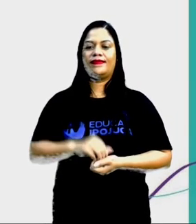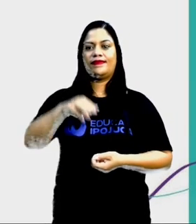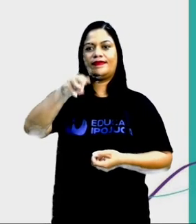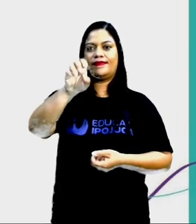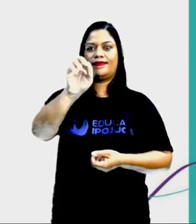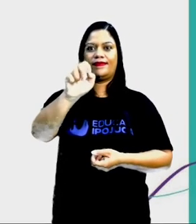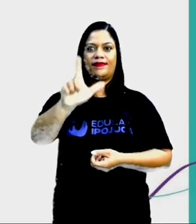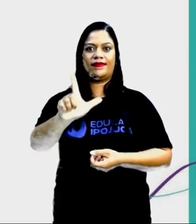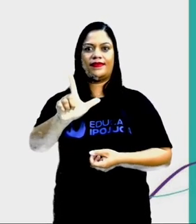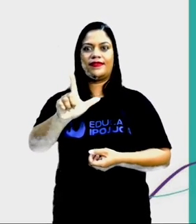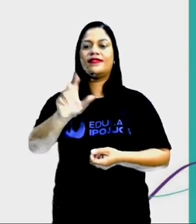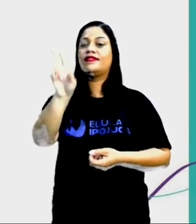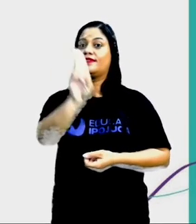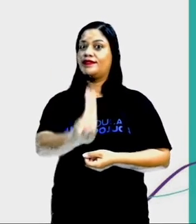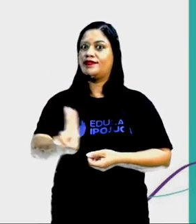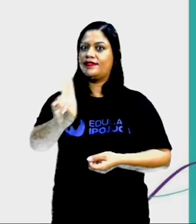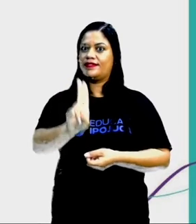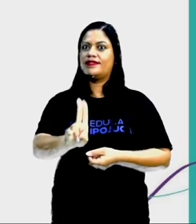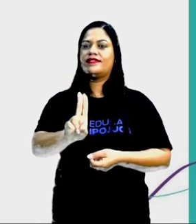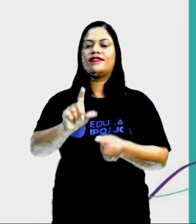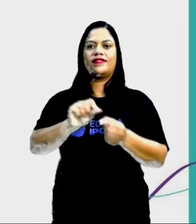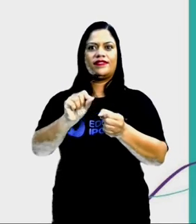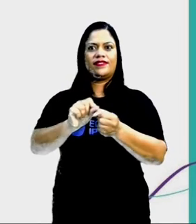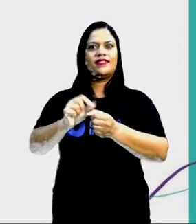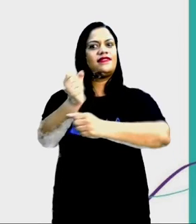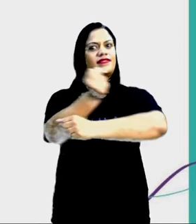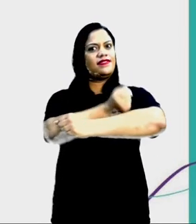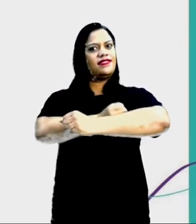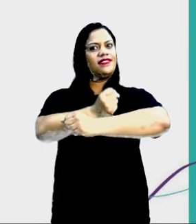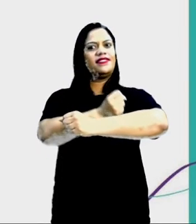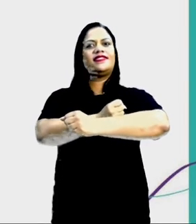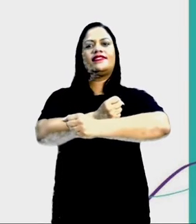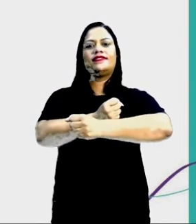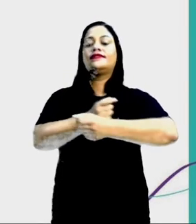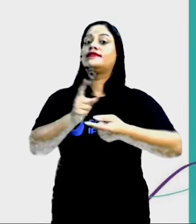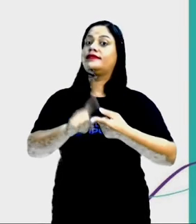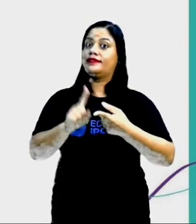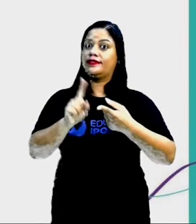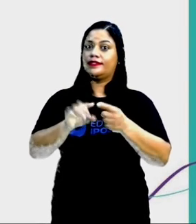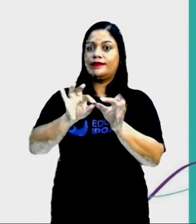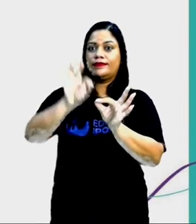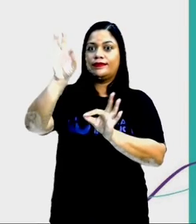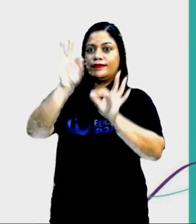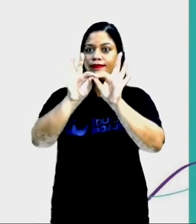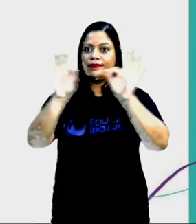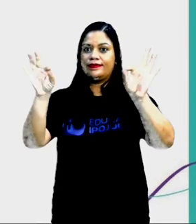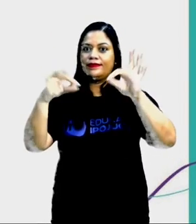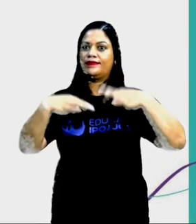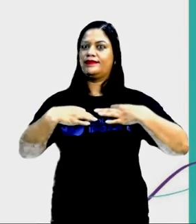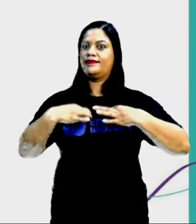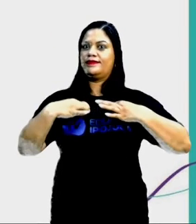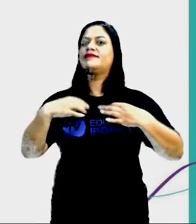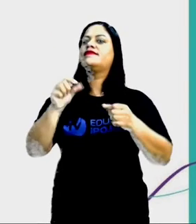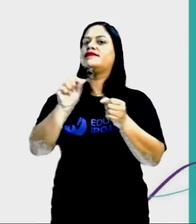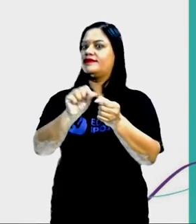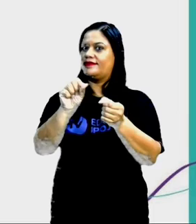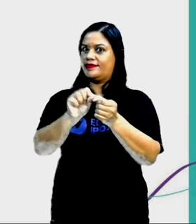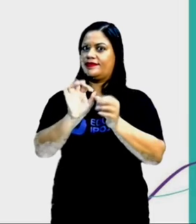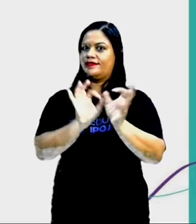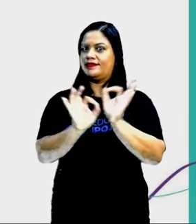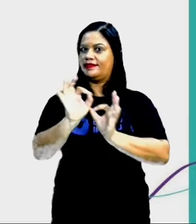Metal é o material que faz a panela. E também o tecido é que faz a